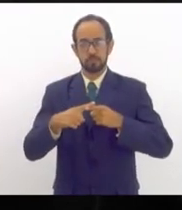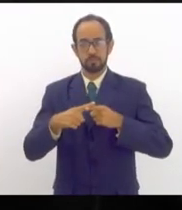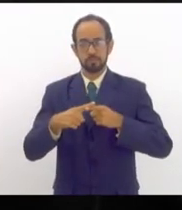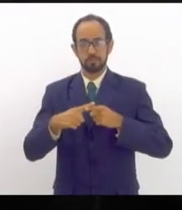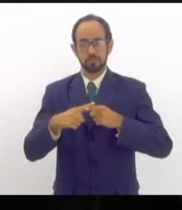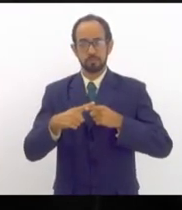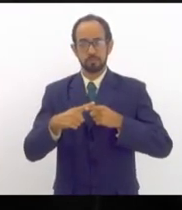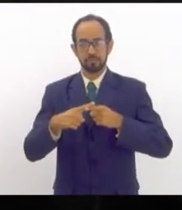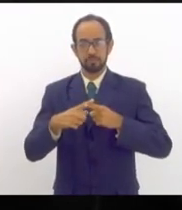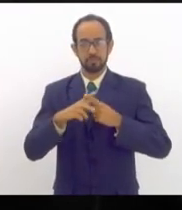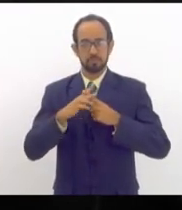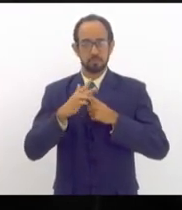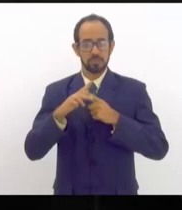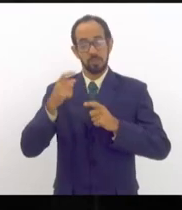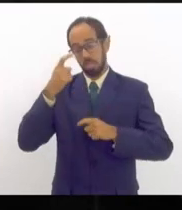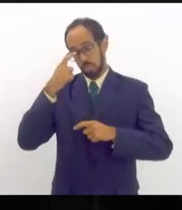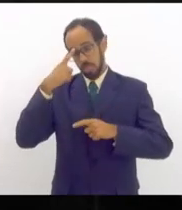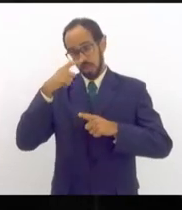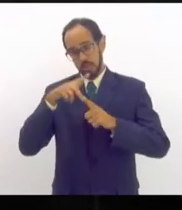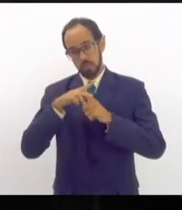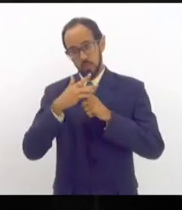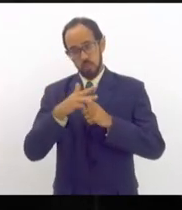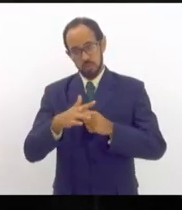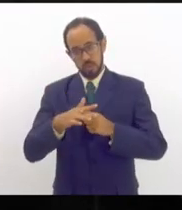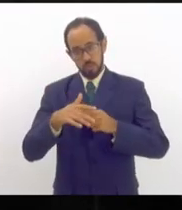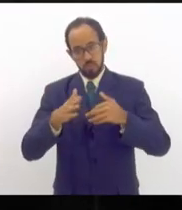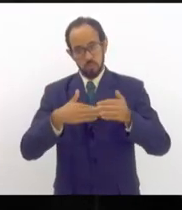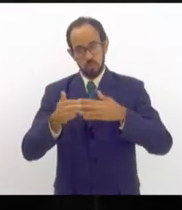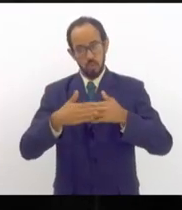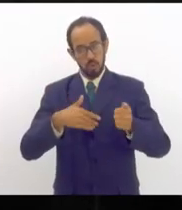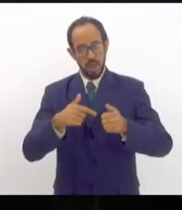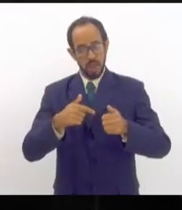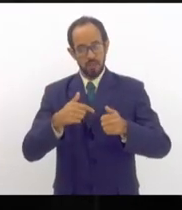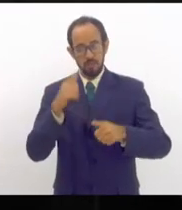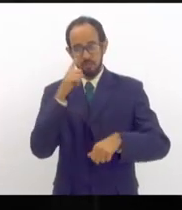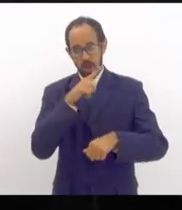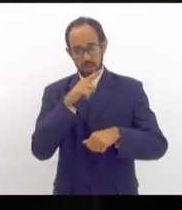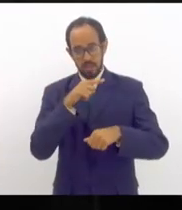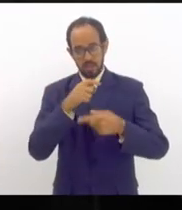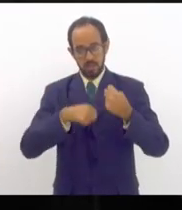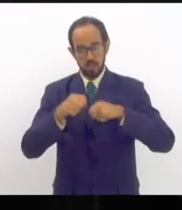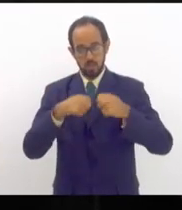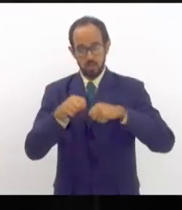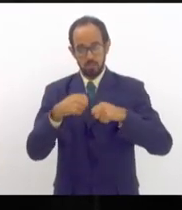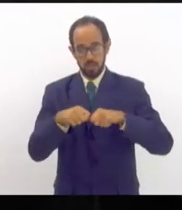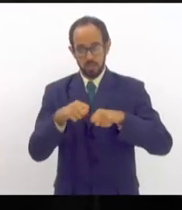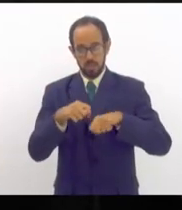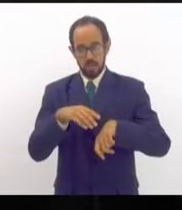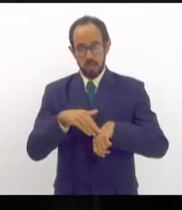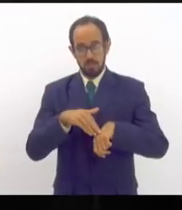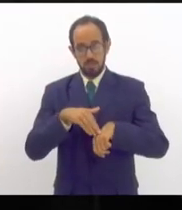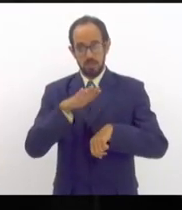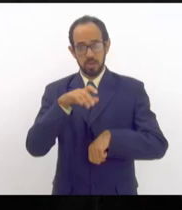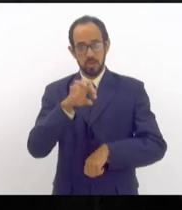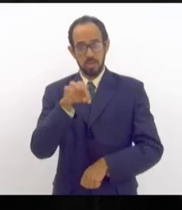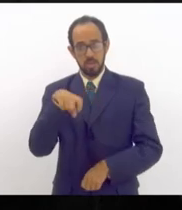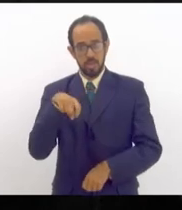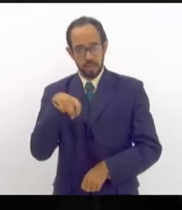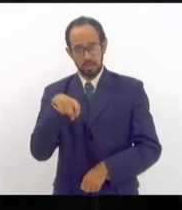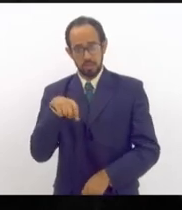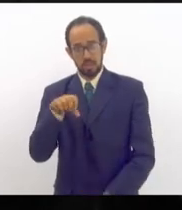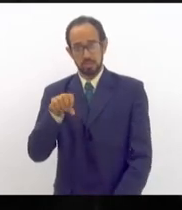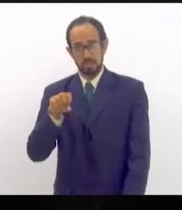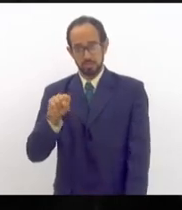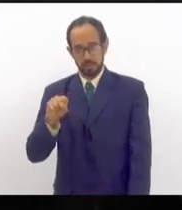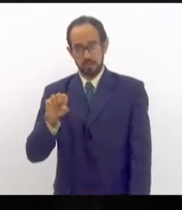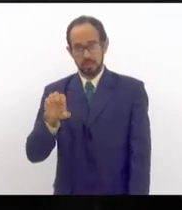corrigir qualquer espirro da economia aumentando a taxa SELIC